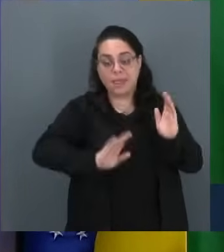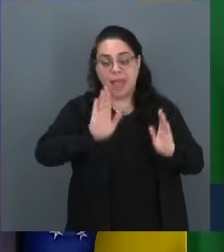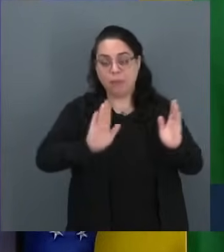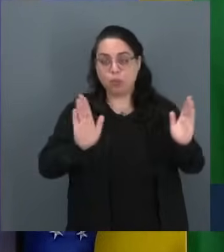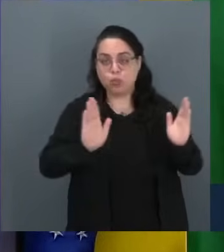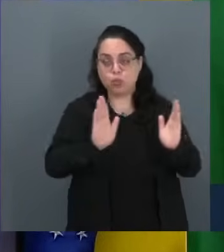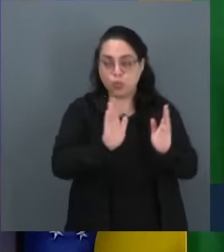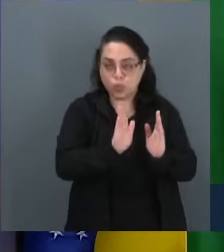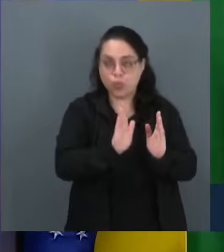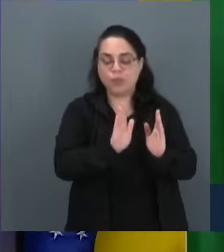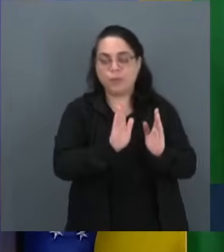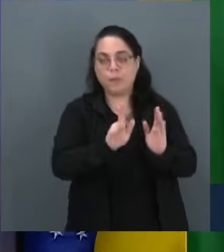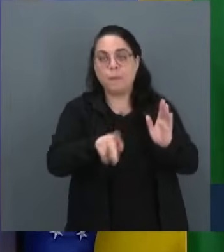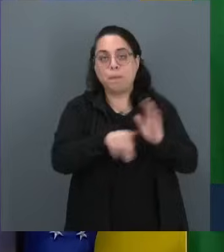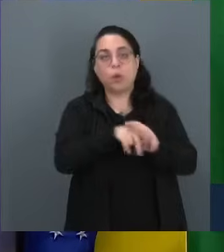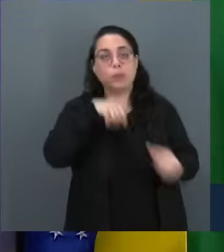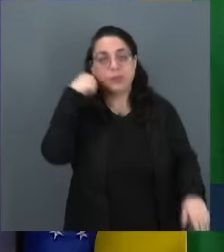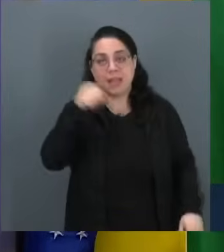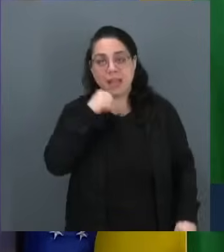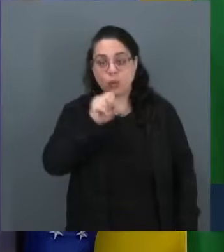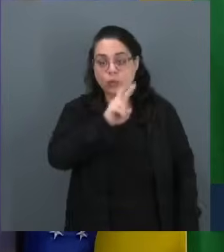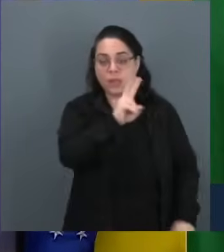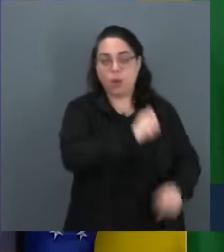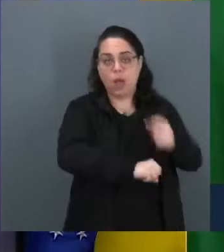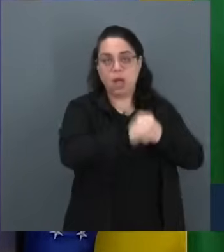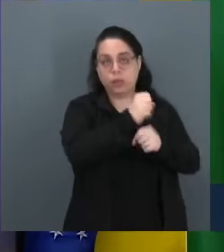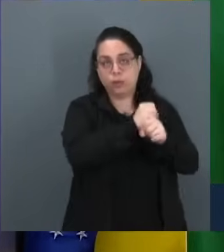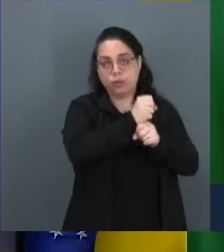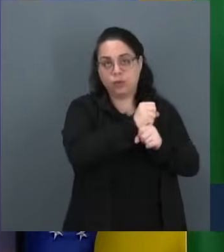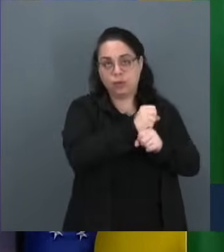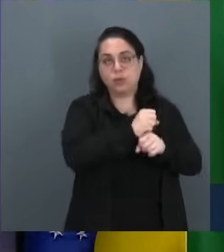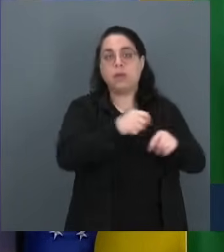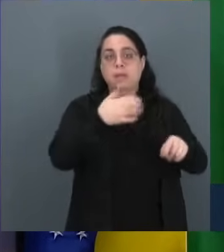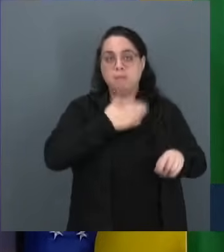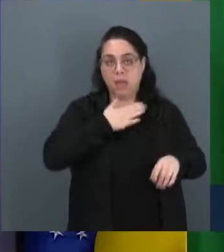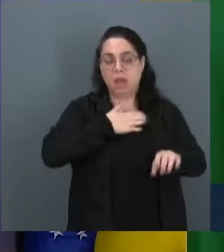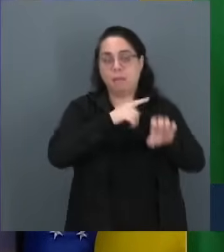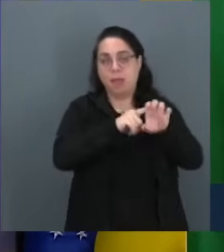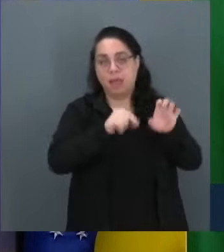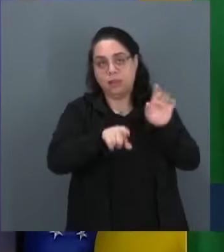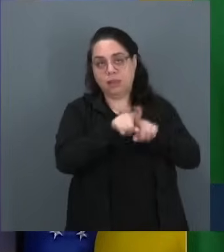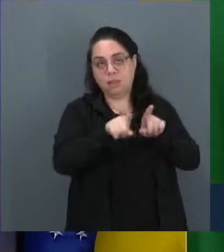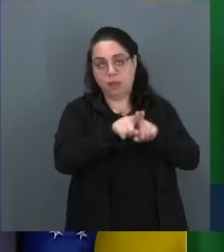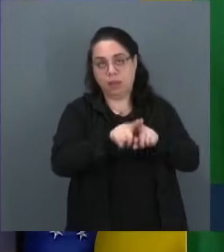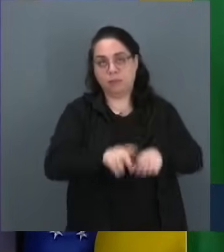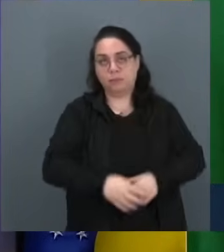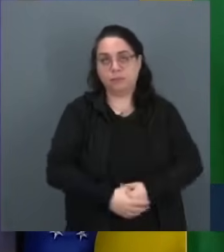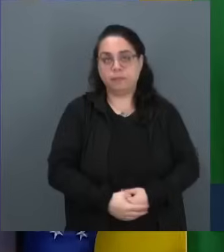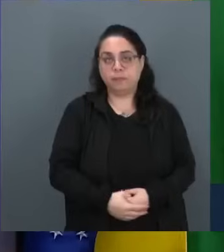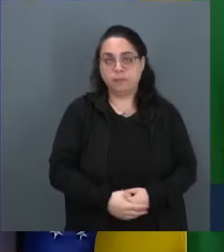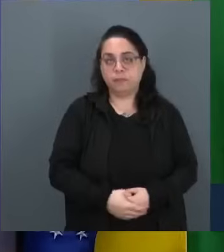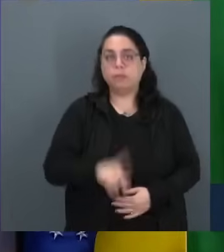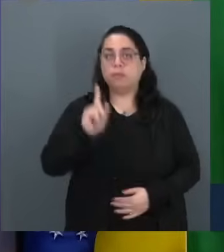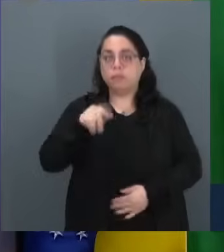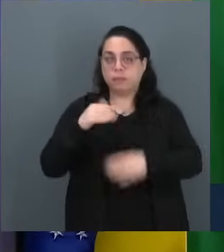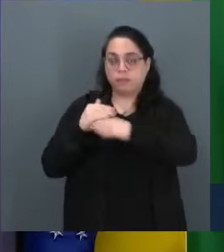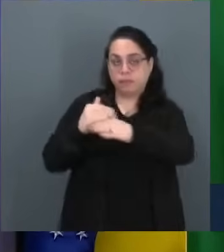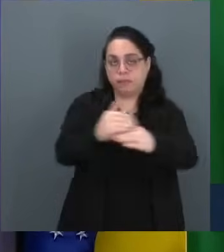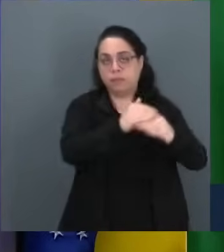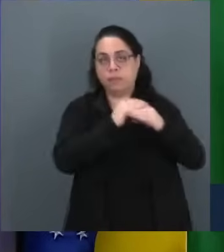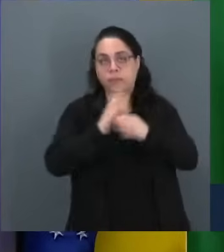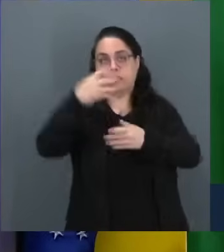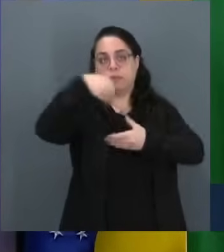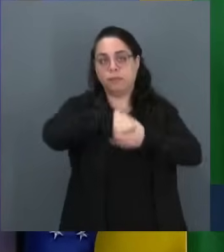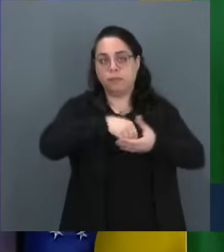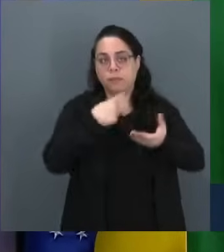do senador para 5. Uma emenda minha, inclusive. Foi unanimidade no acordo.